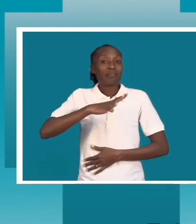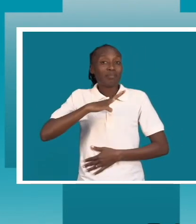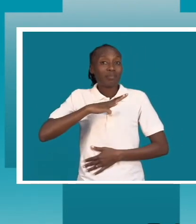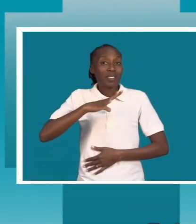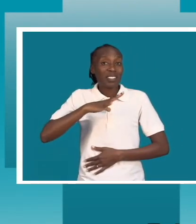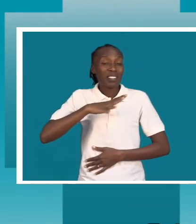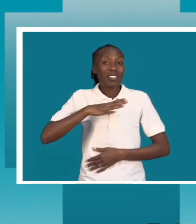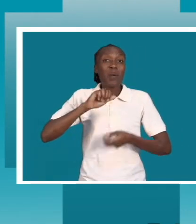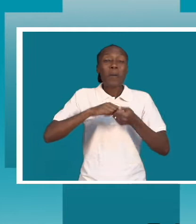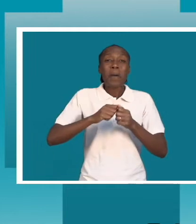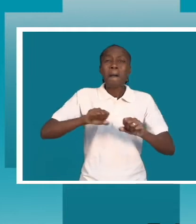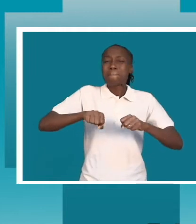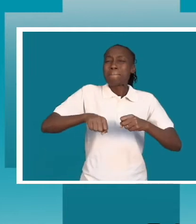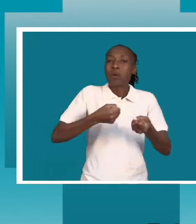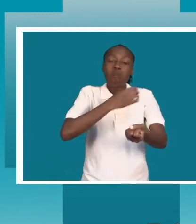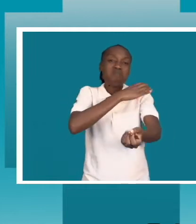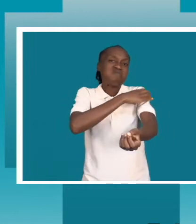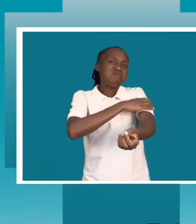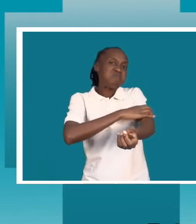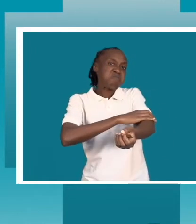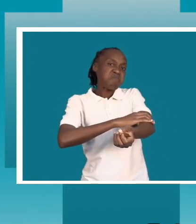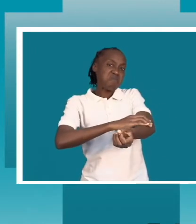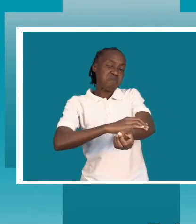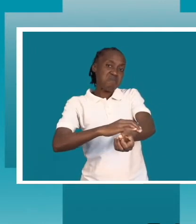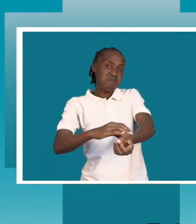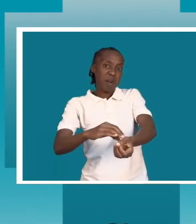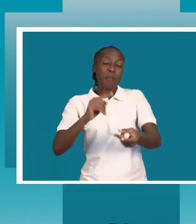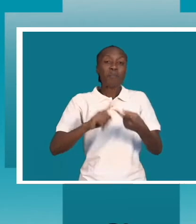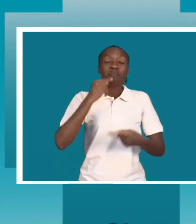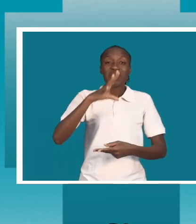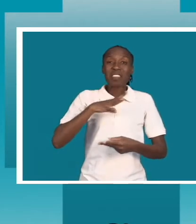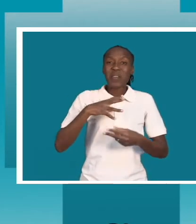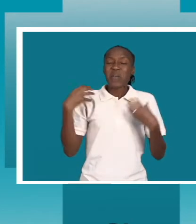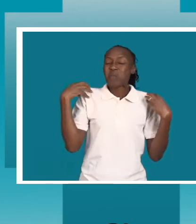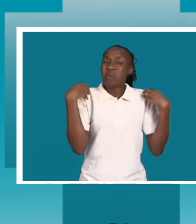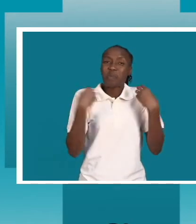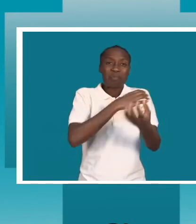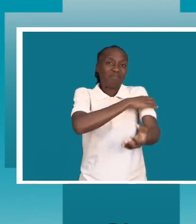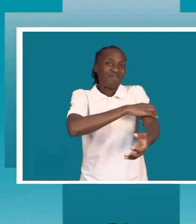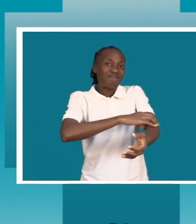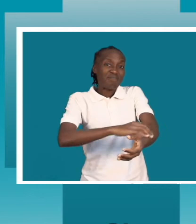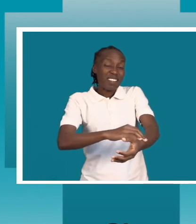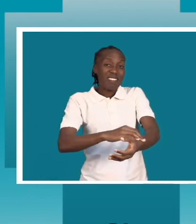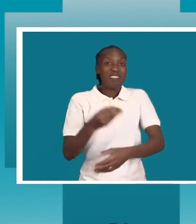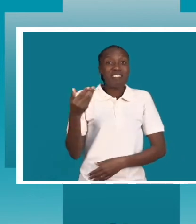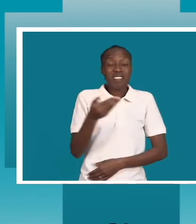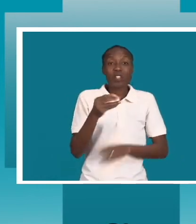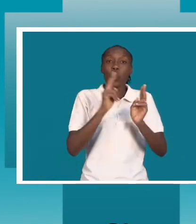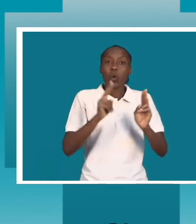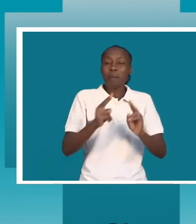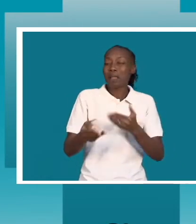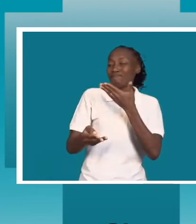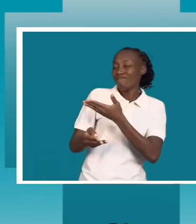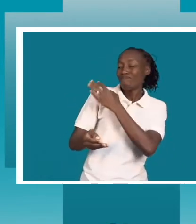Tenho fracturado o braço, não estou movendo, só assim. Este é normal, mas este lado